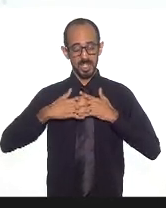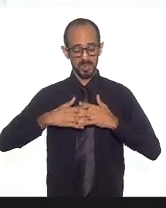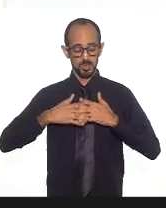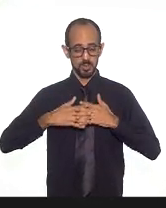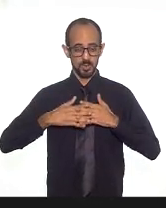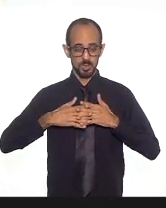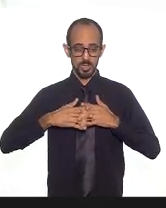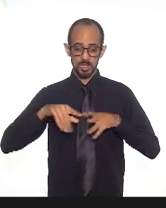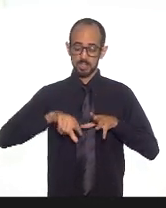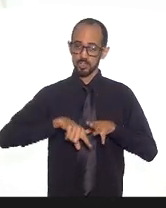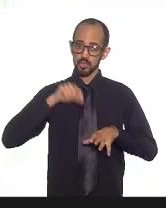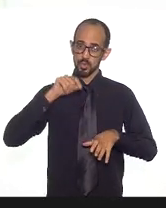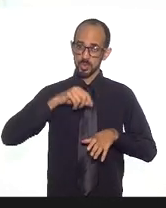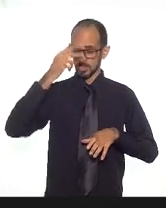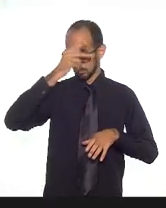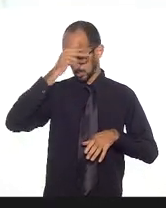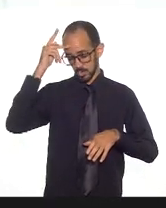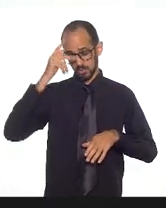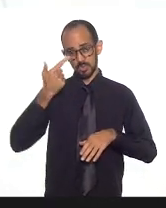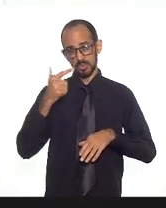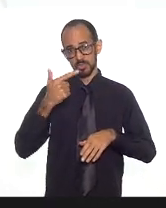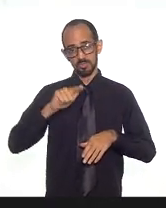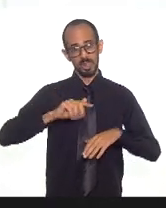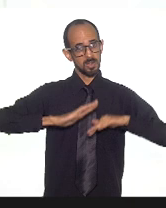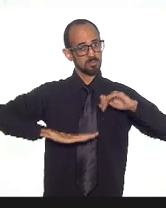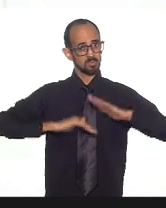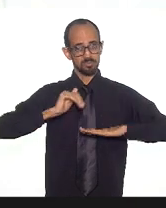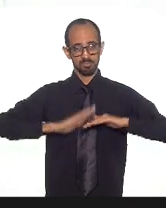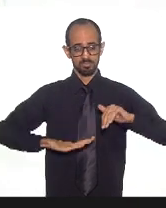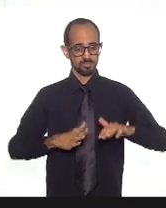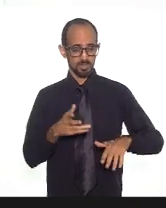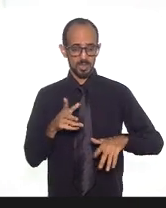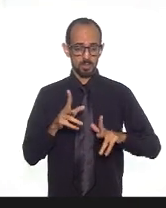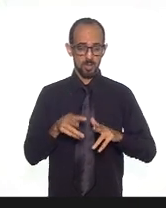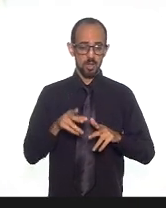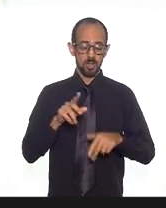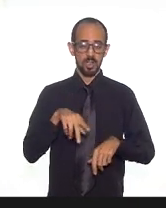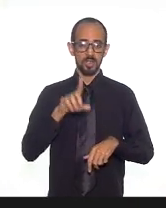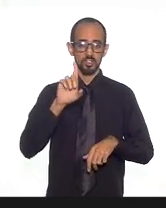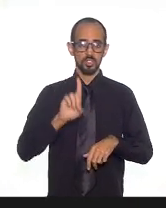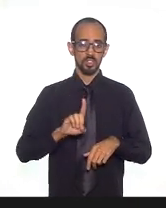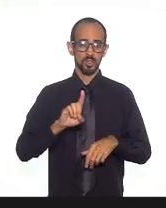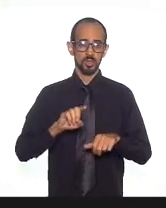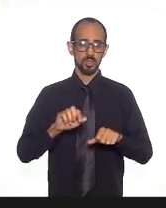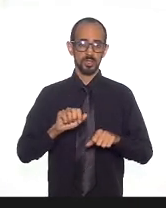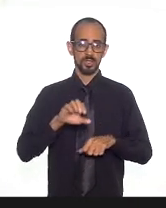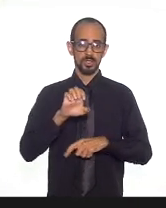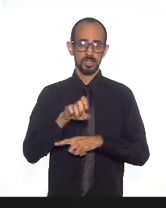que não têm perfil para determinados cargos, por exemplo, falo aqui de cabeça a diretoria de extensão e